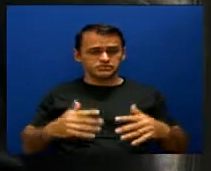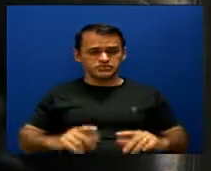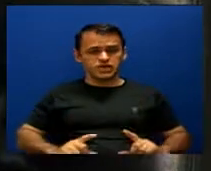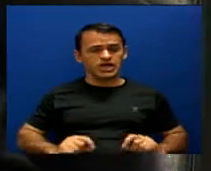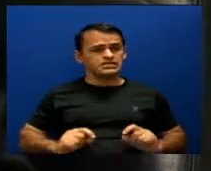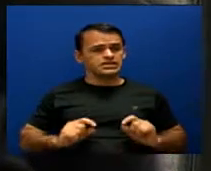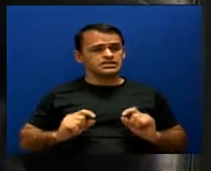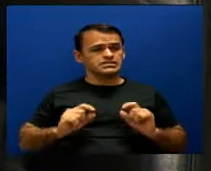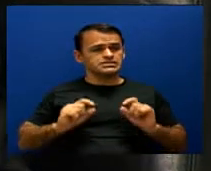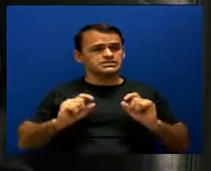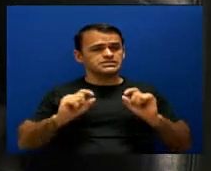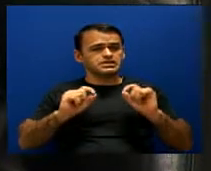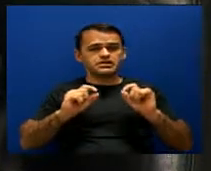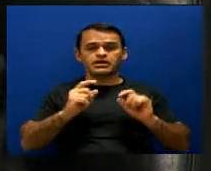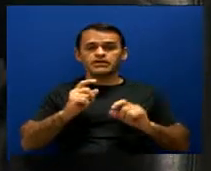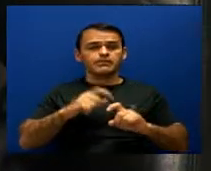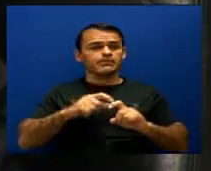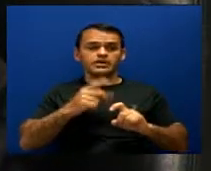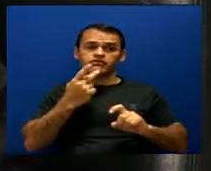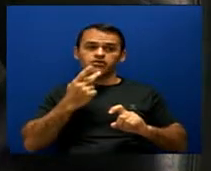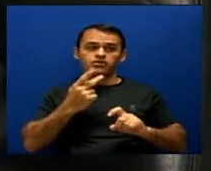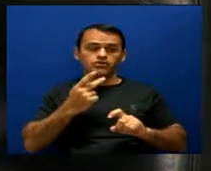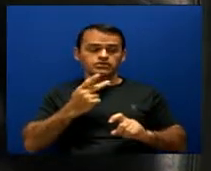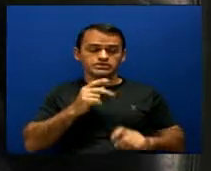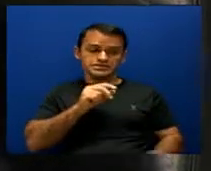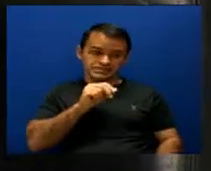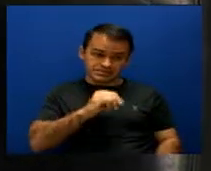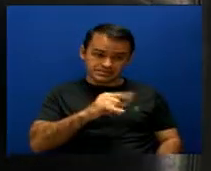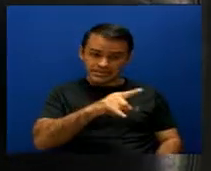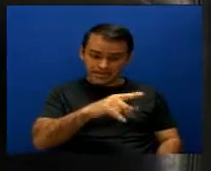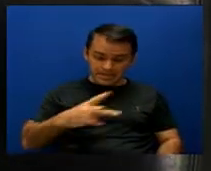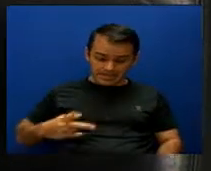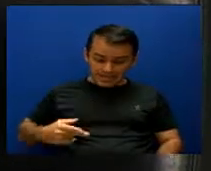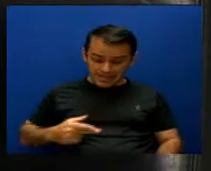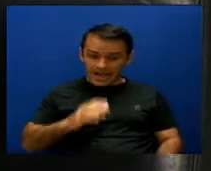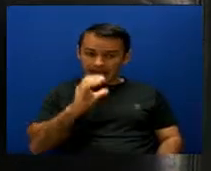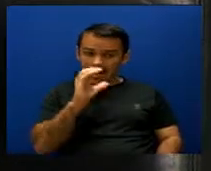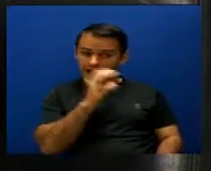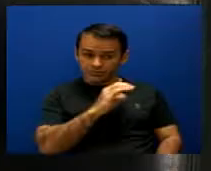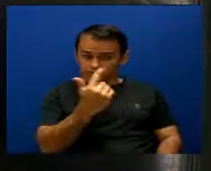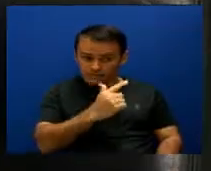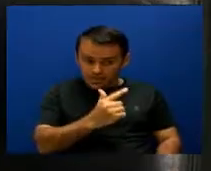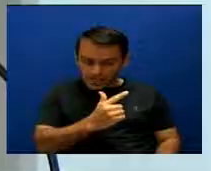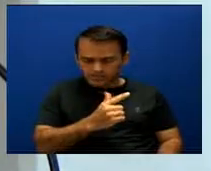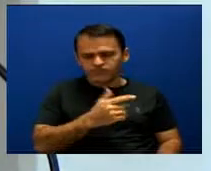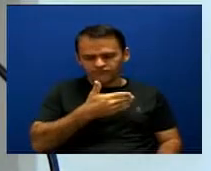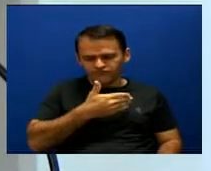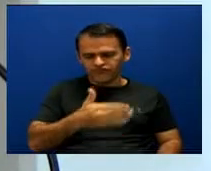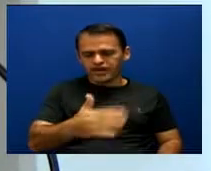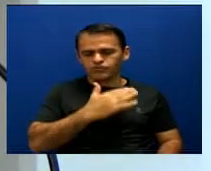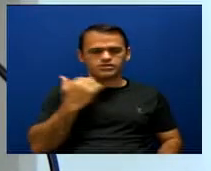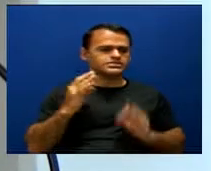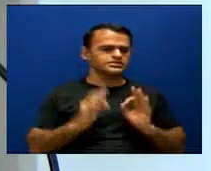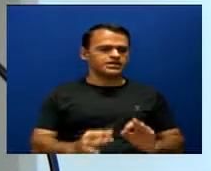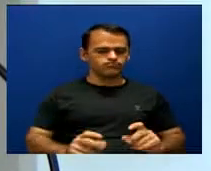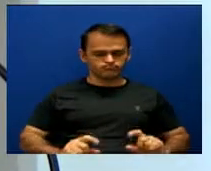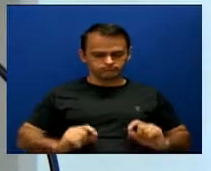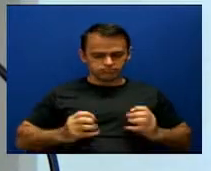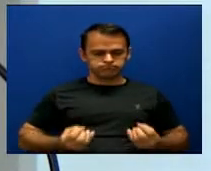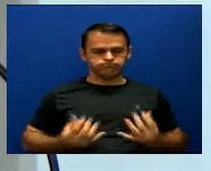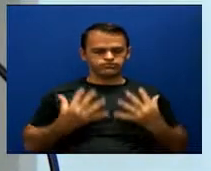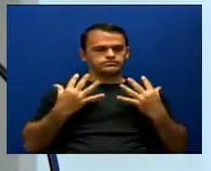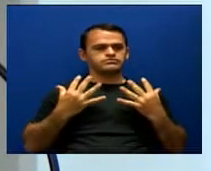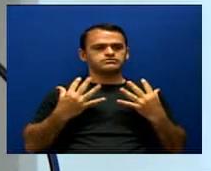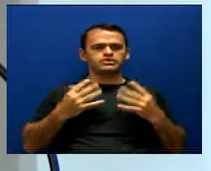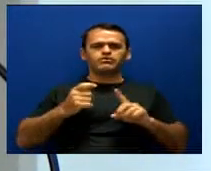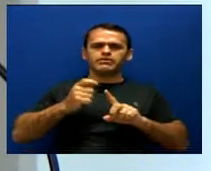câncer e que o médico falou, olha, se você não fizer a cirurgia rápido, você vai morrer. O câncer vai tomar conta do seu corpo. E